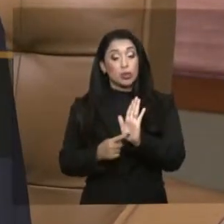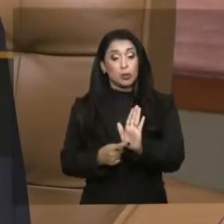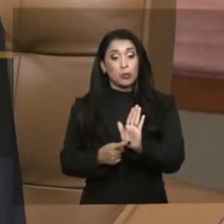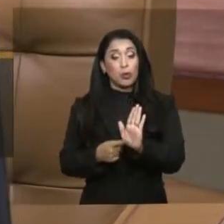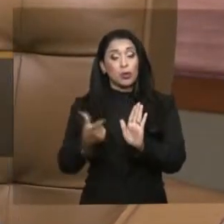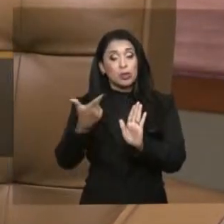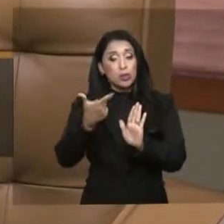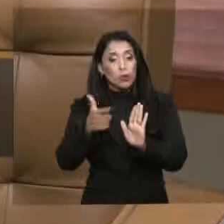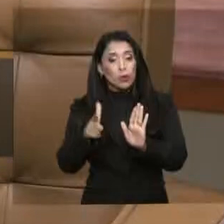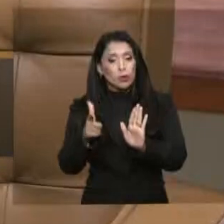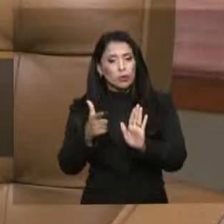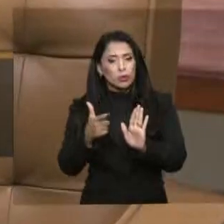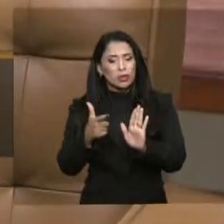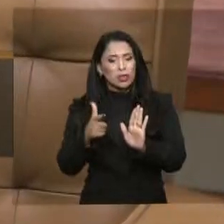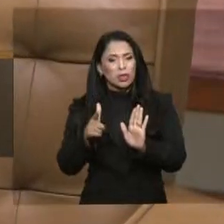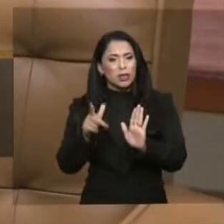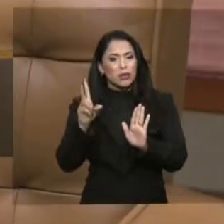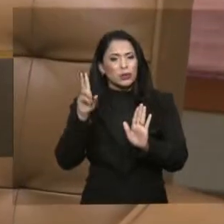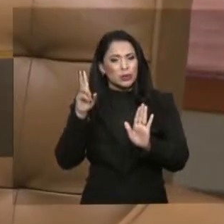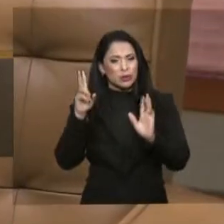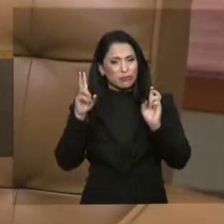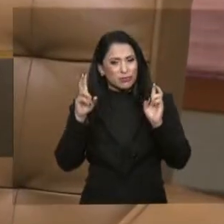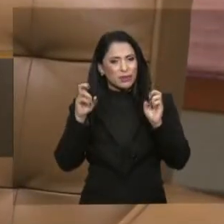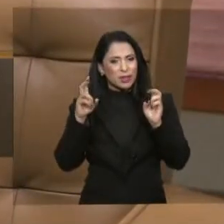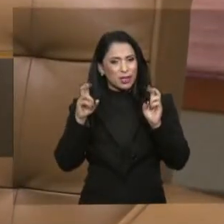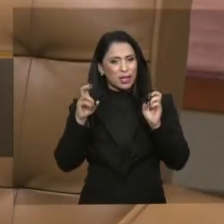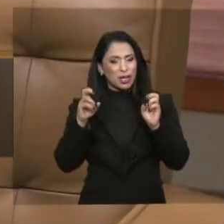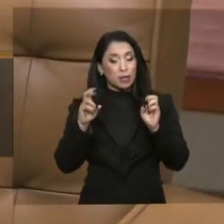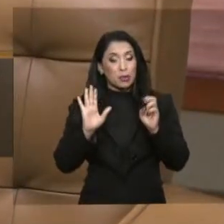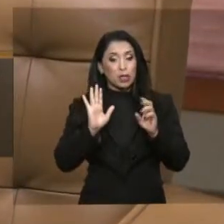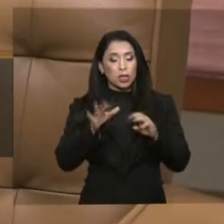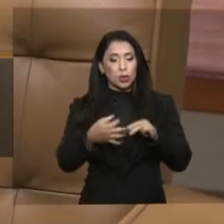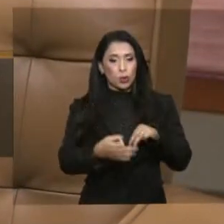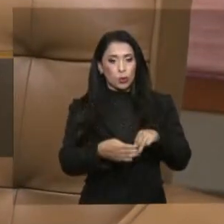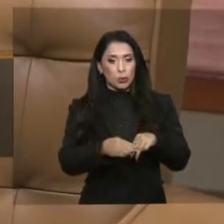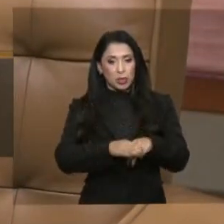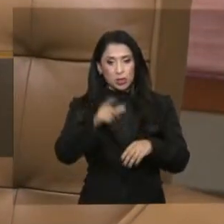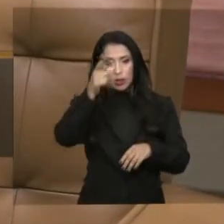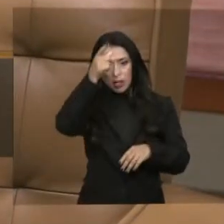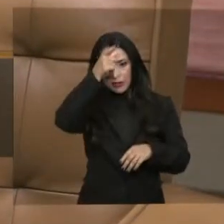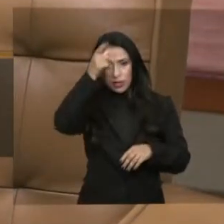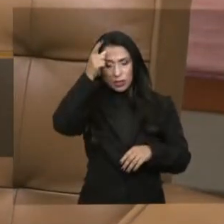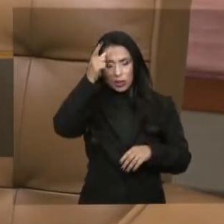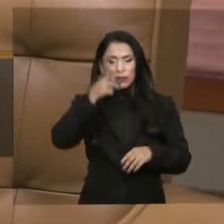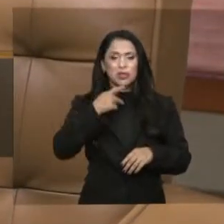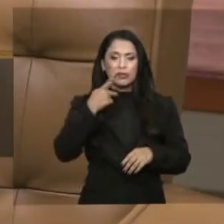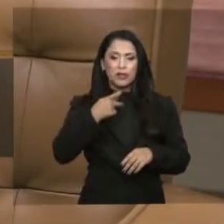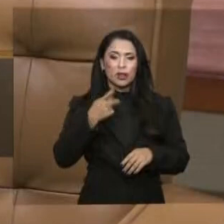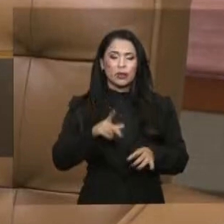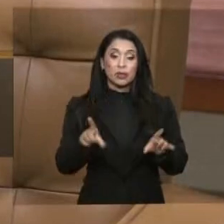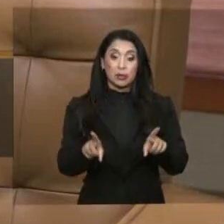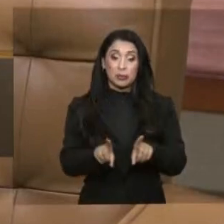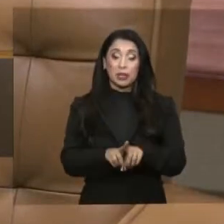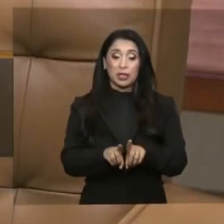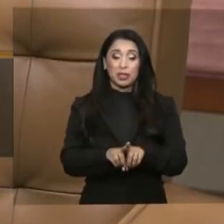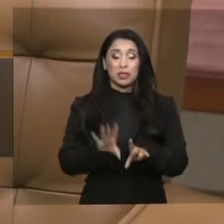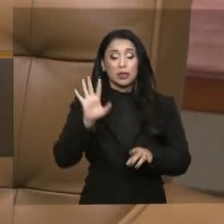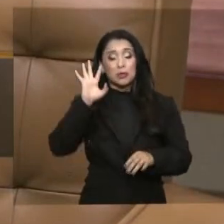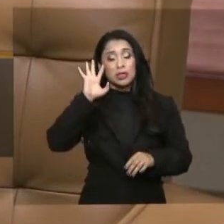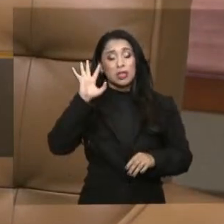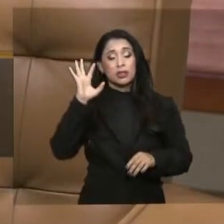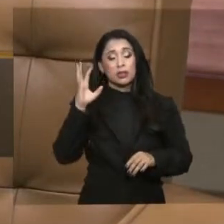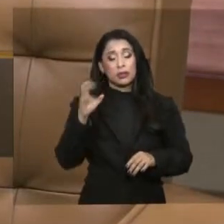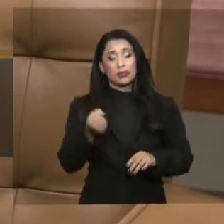outra questão que, salvo engano, já foi suscitada em outro momento pelo ministro Ricardo Lewandowski, mas que nós estamos